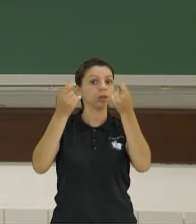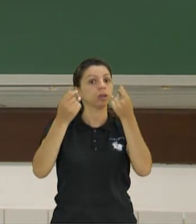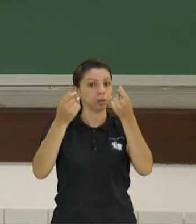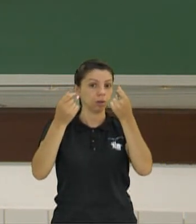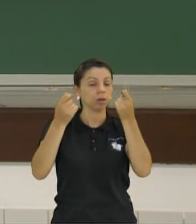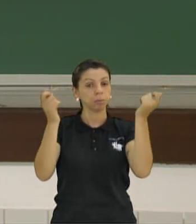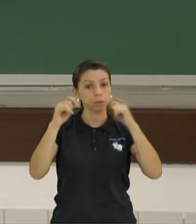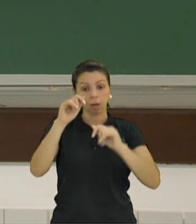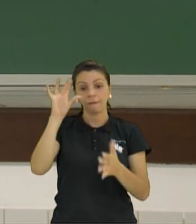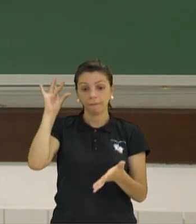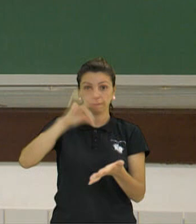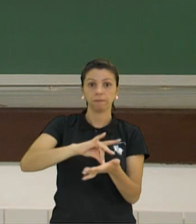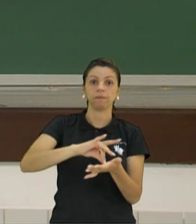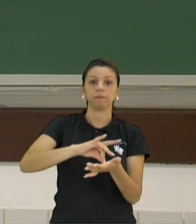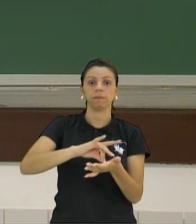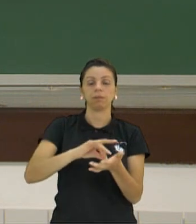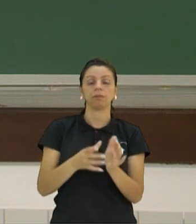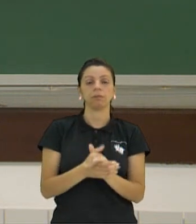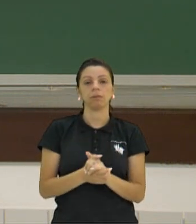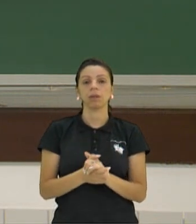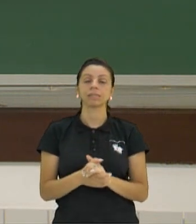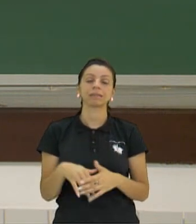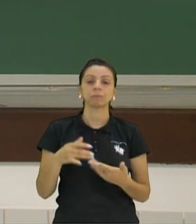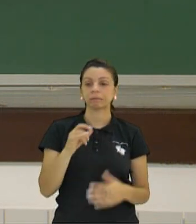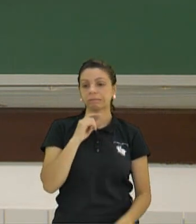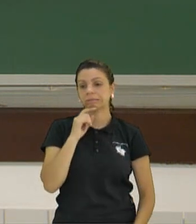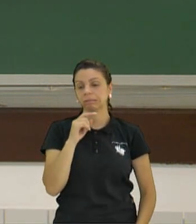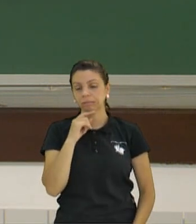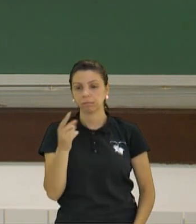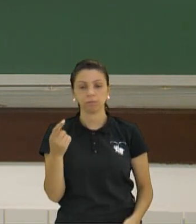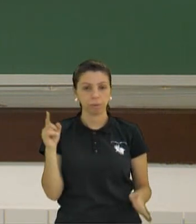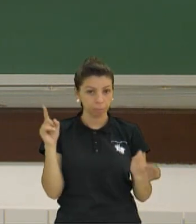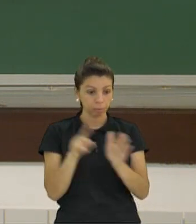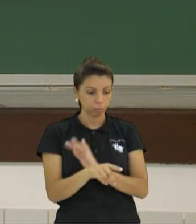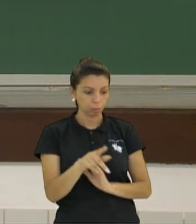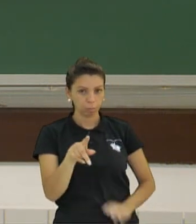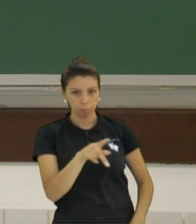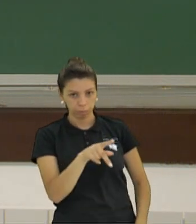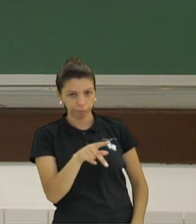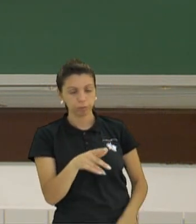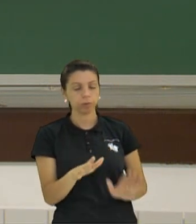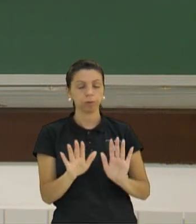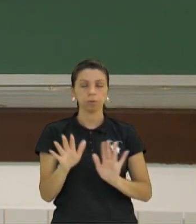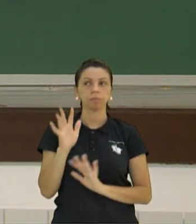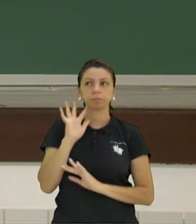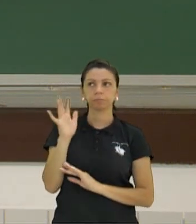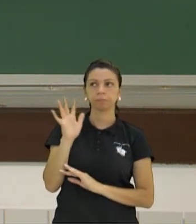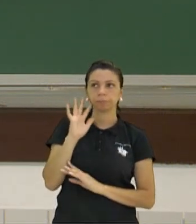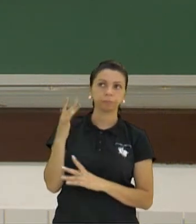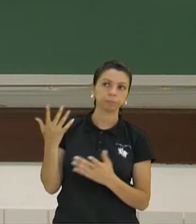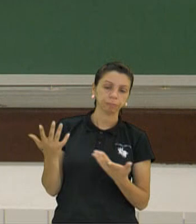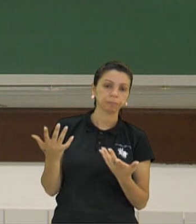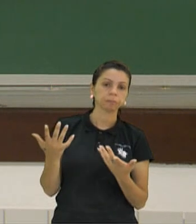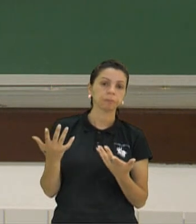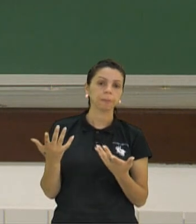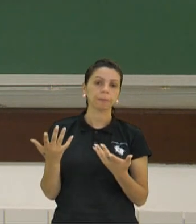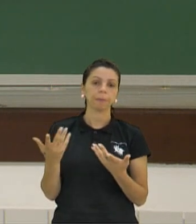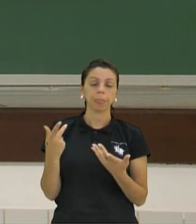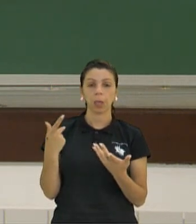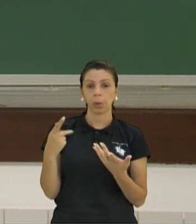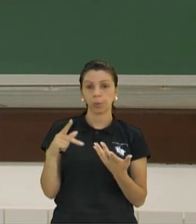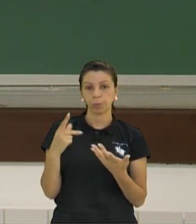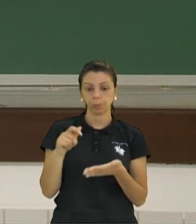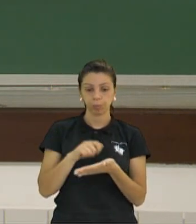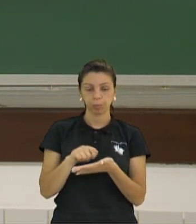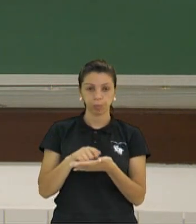Se tiver dúvida quanto à confiabilidade, consulte seu professor. Vamos imaginar que você, para essa sua